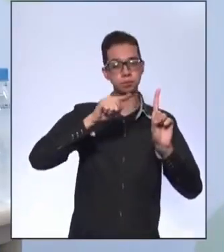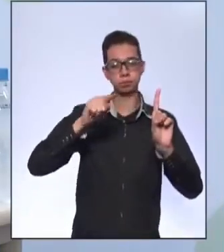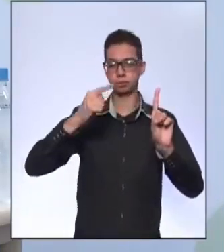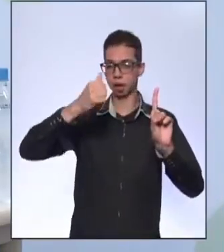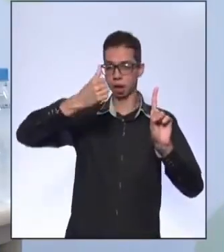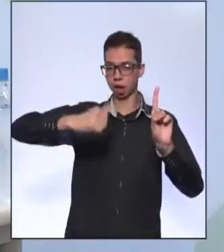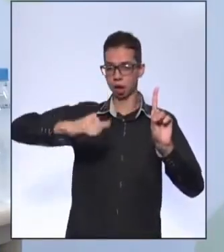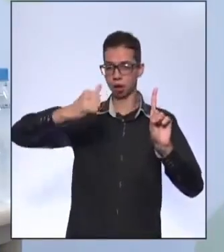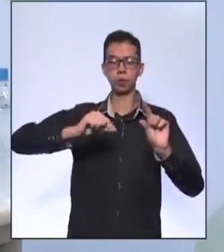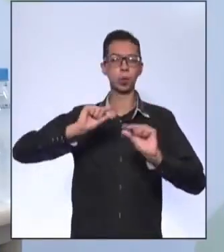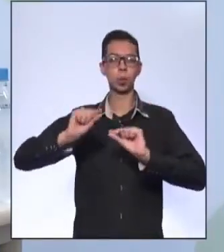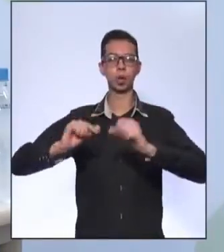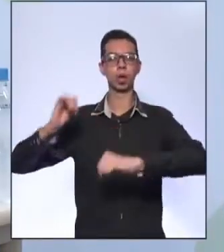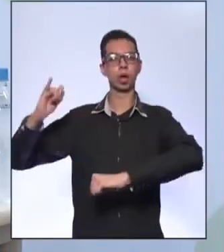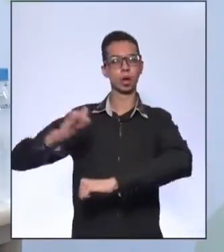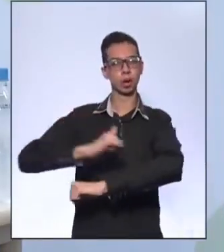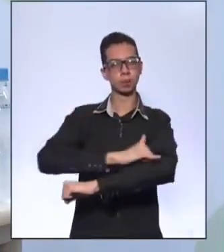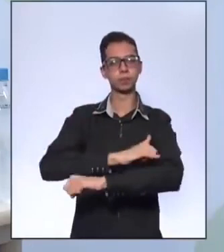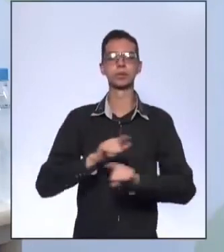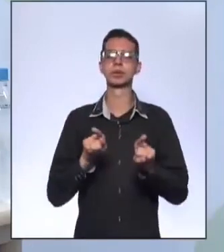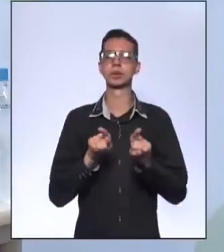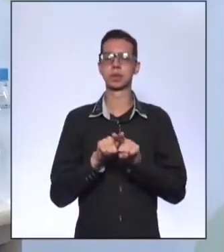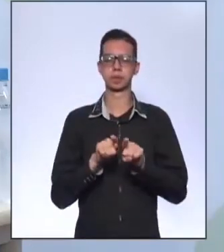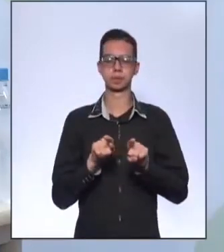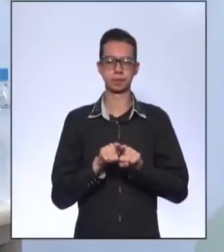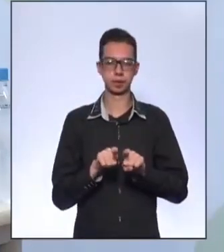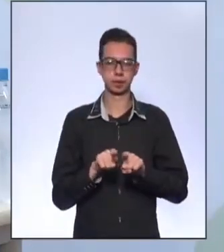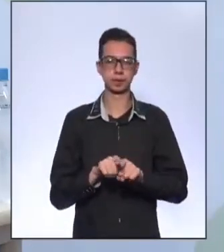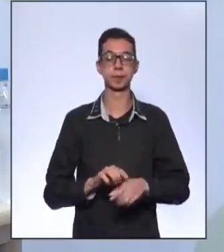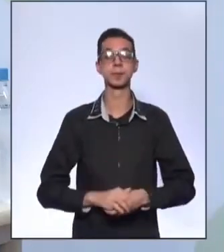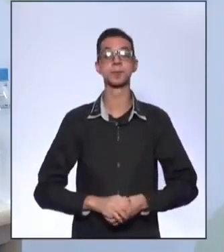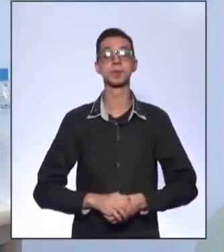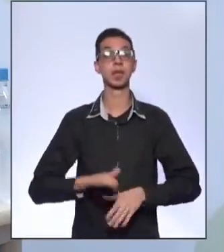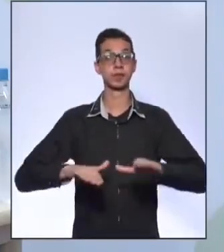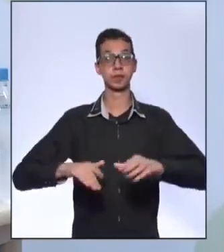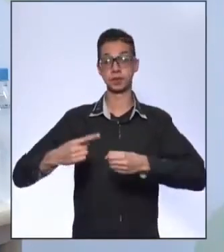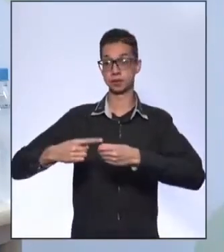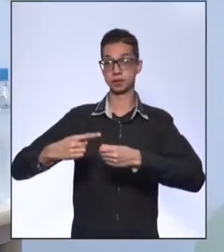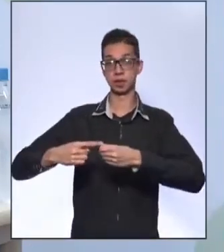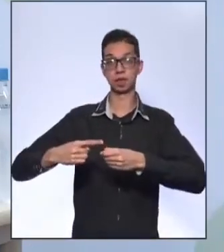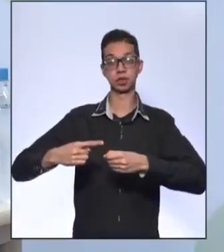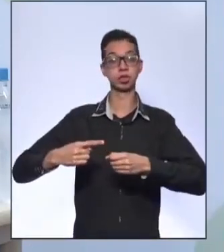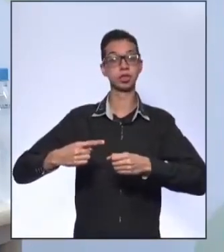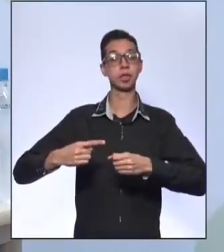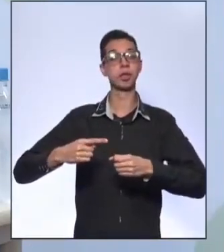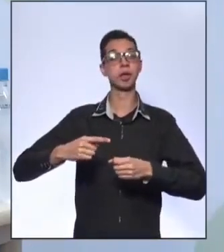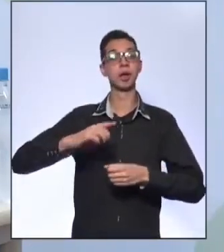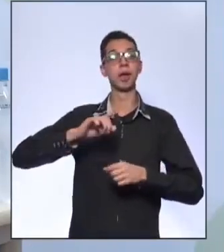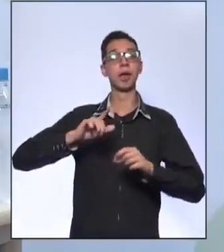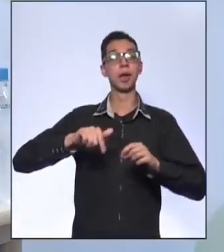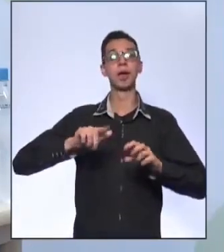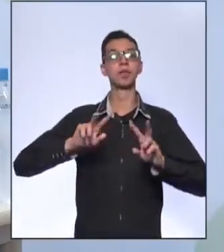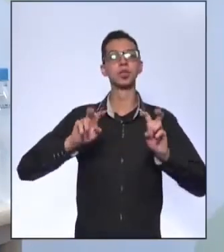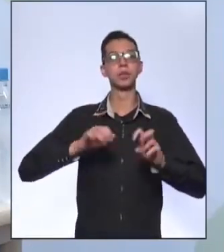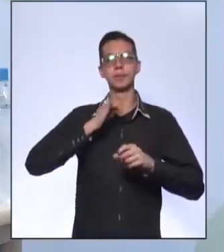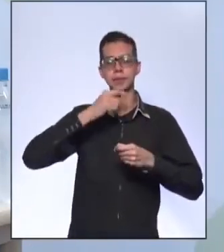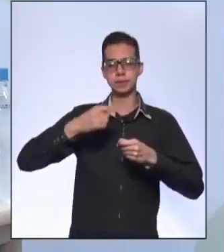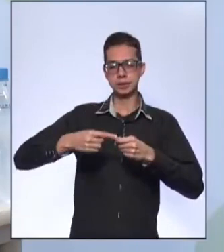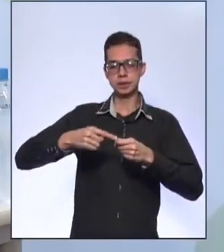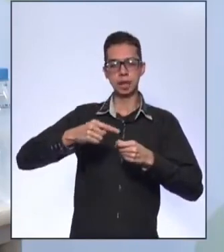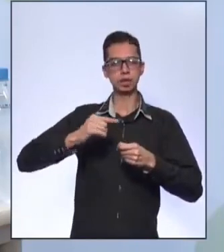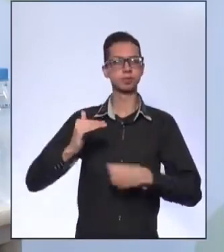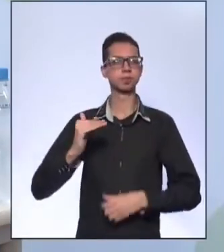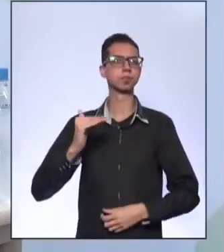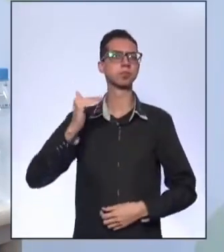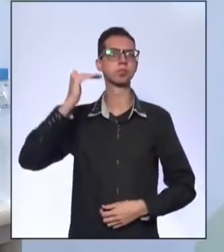quer também acaba influenciando aí daí até podendo até as cidades como cidades globais que a gente vai ver aí mais para frente tá O